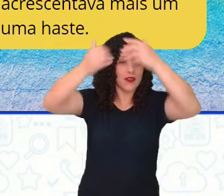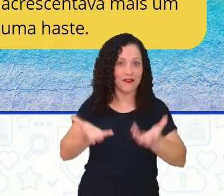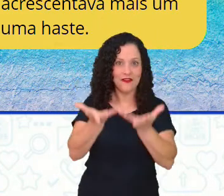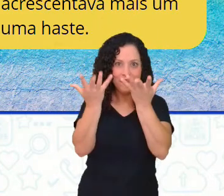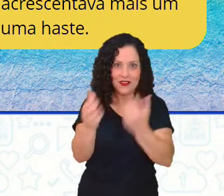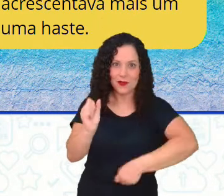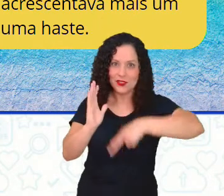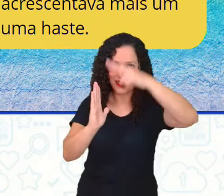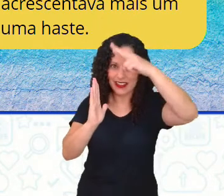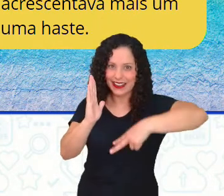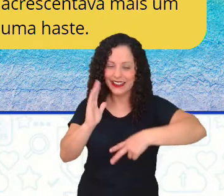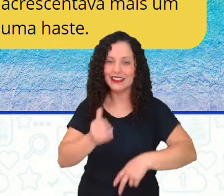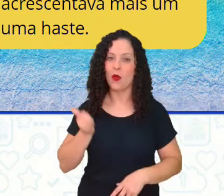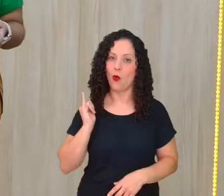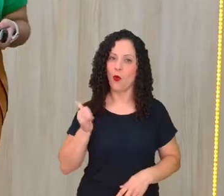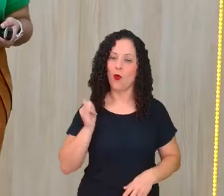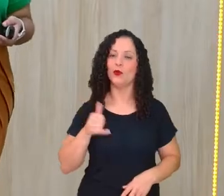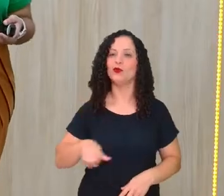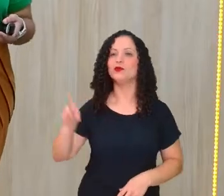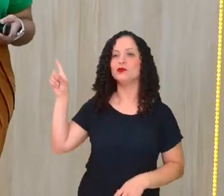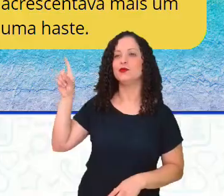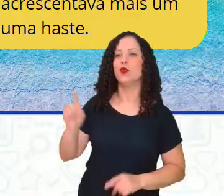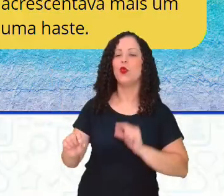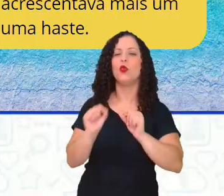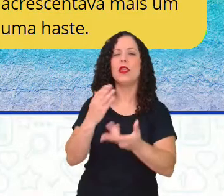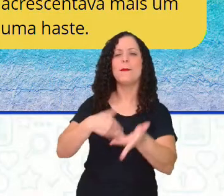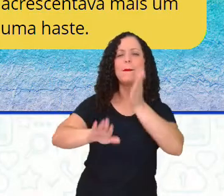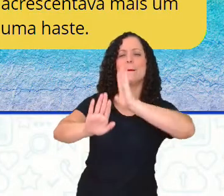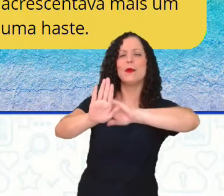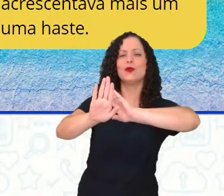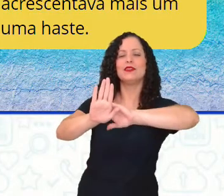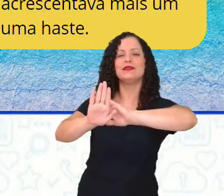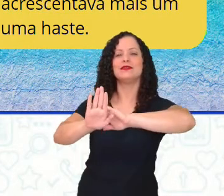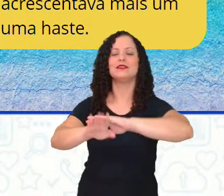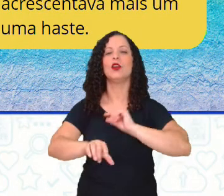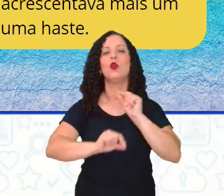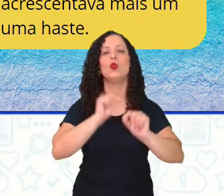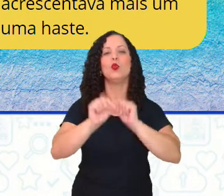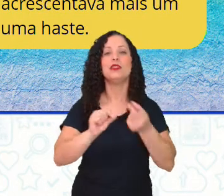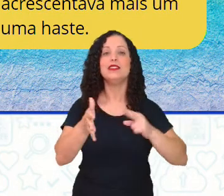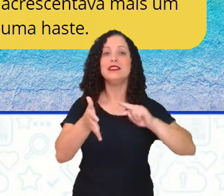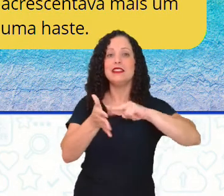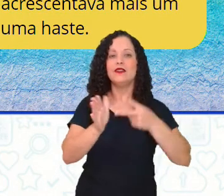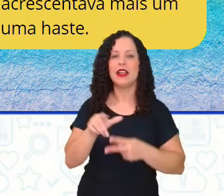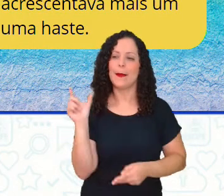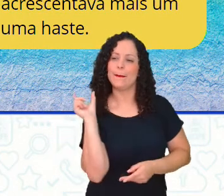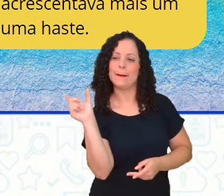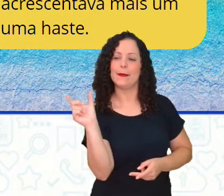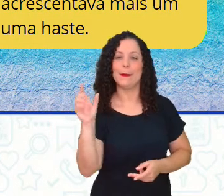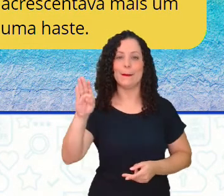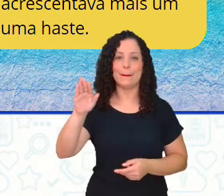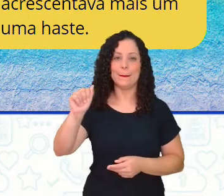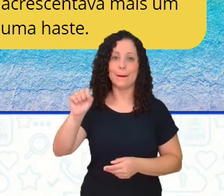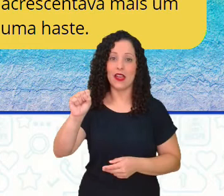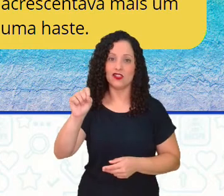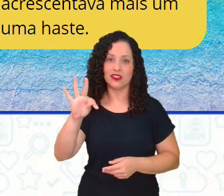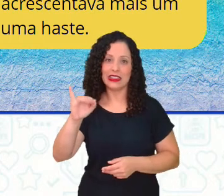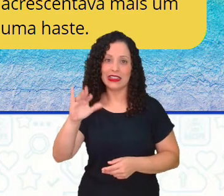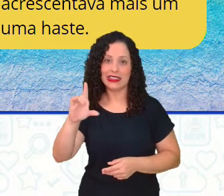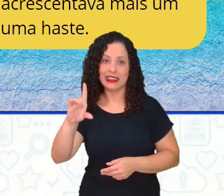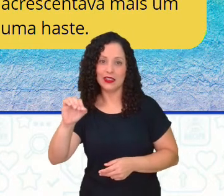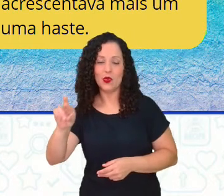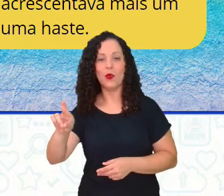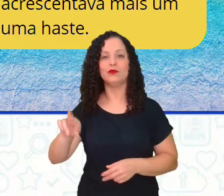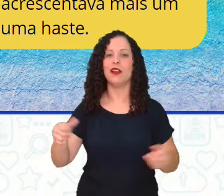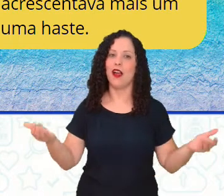leitura do conto, ó. Além do Bastidor. A gente vai ver depois o significado de bastidor, tá? Mas a gente vai ler primeiro, sem que eu faça